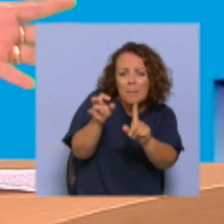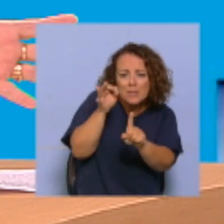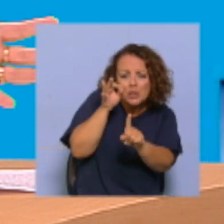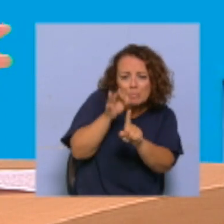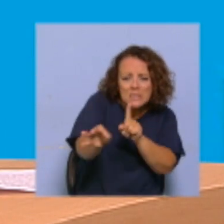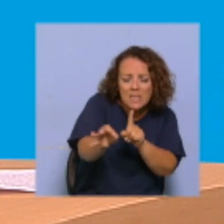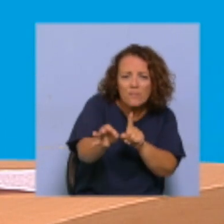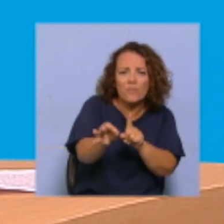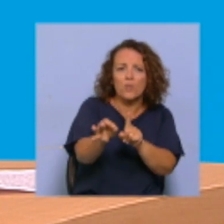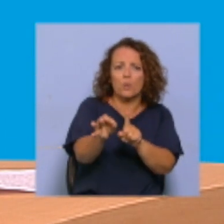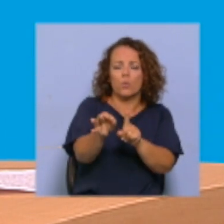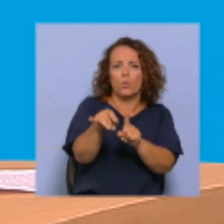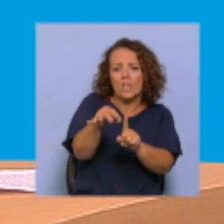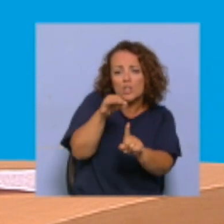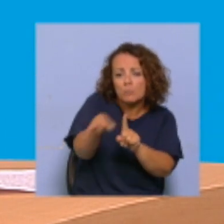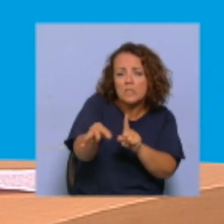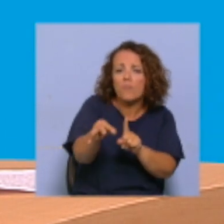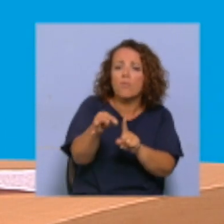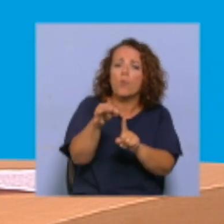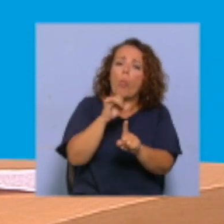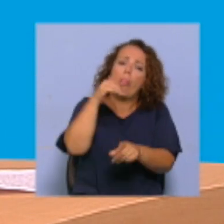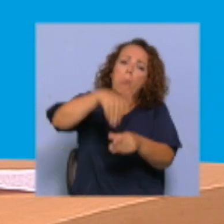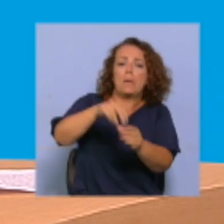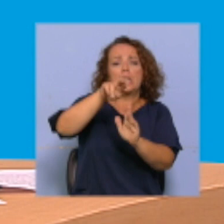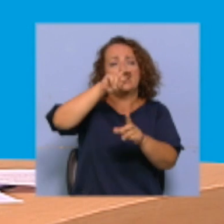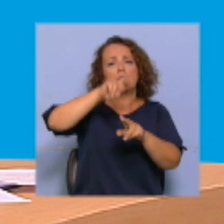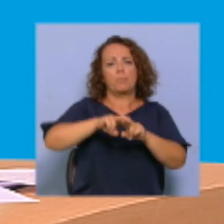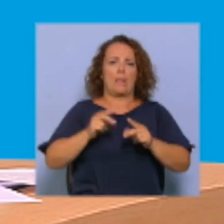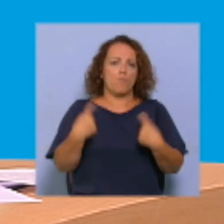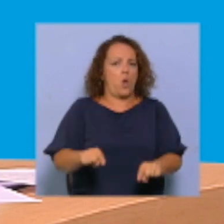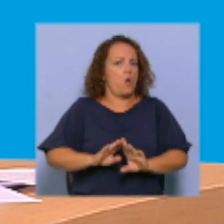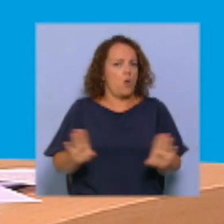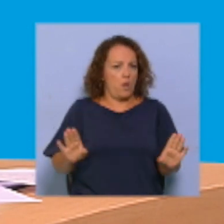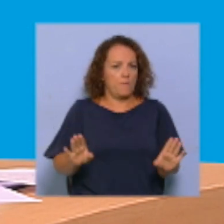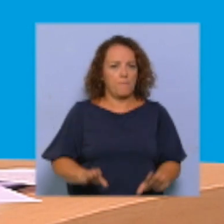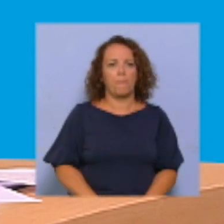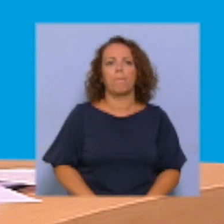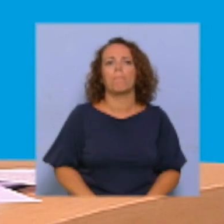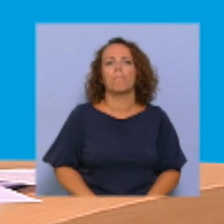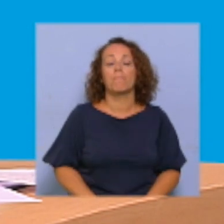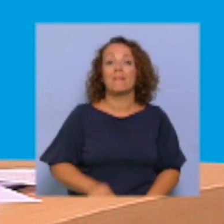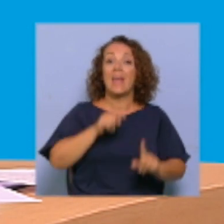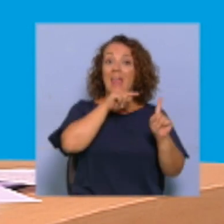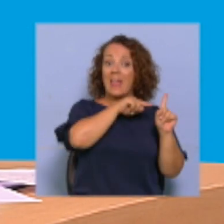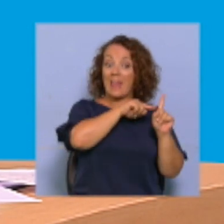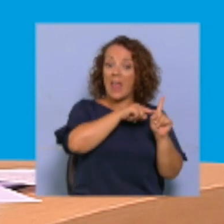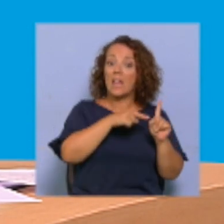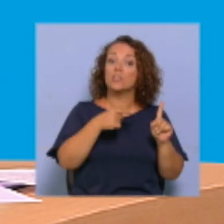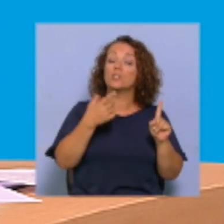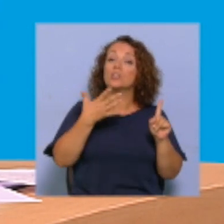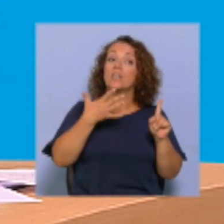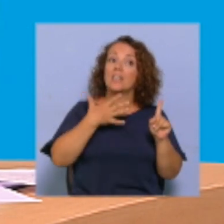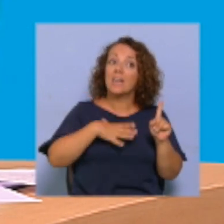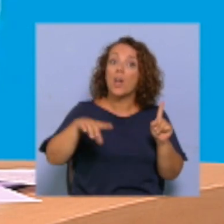constam muito desta disciplina. E a única coisa que eles querem é que se reconheça esse direito à objeção